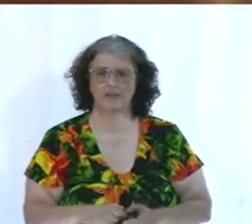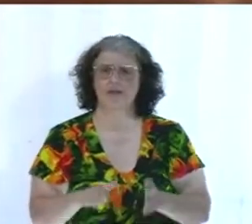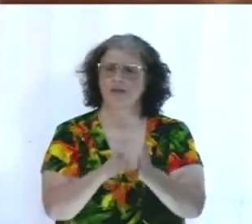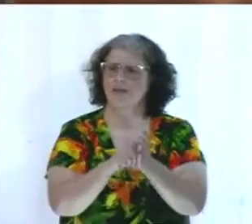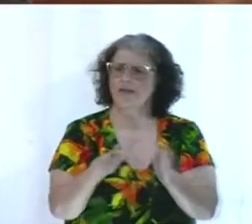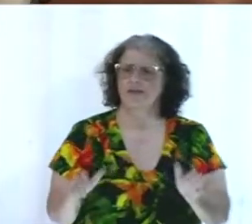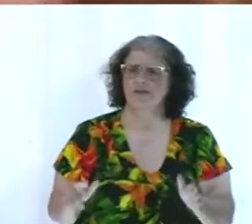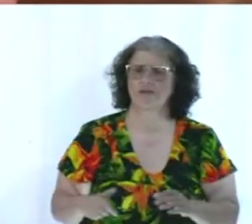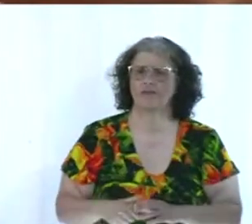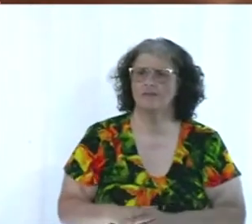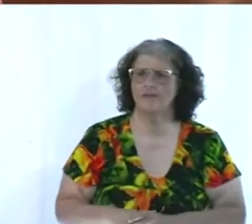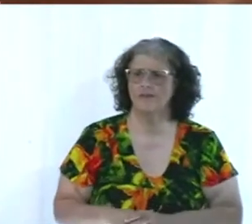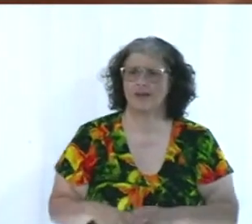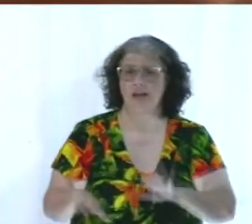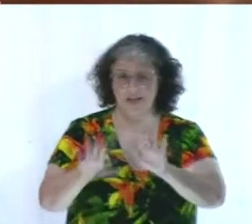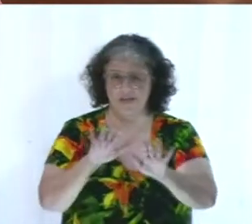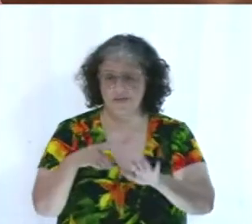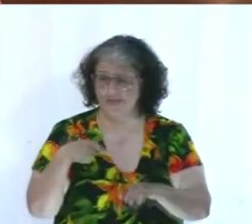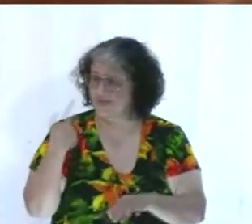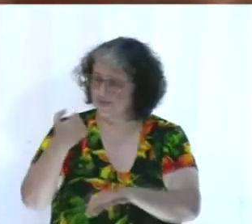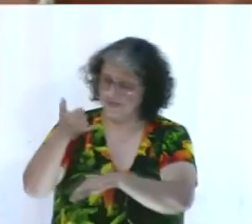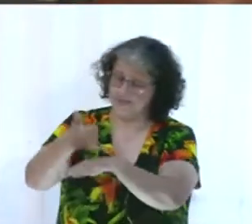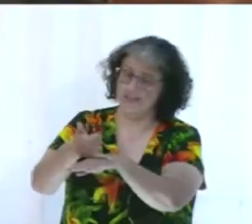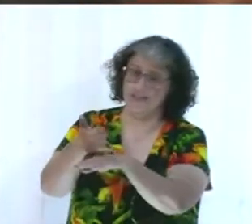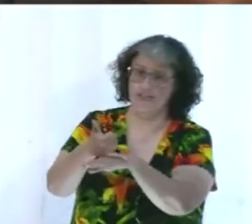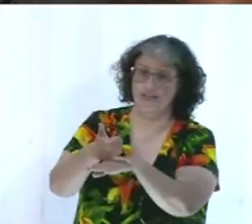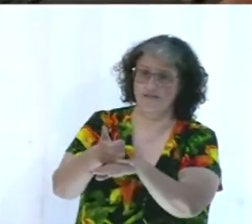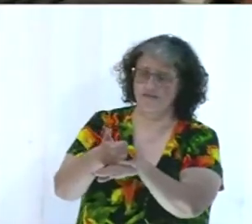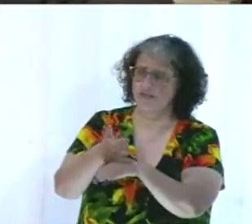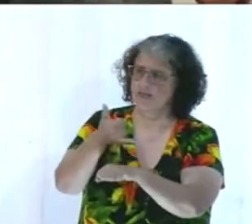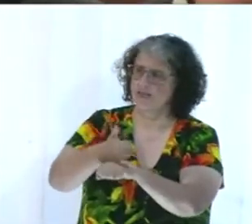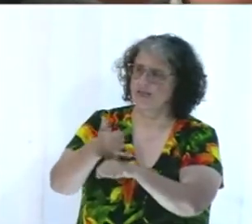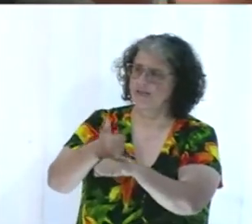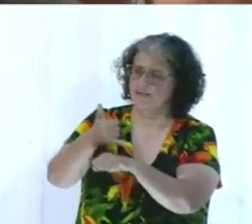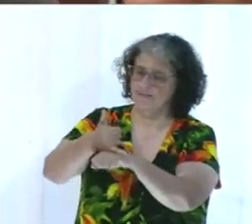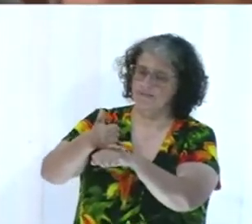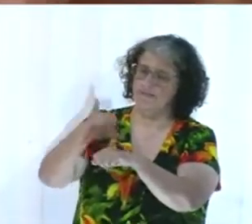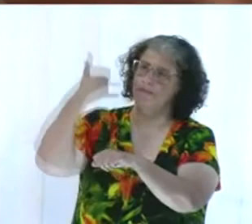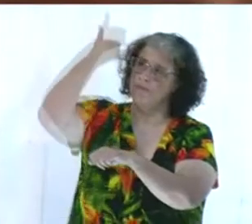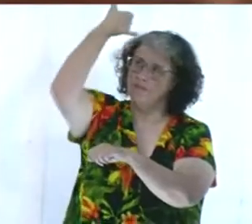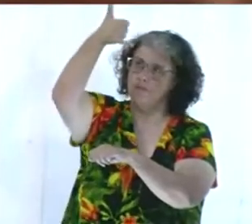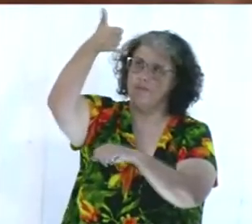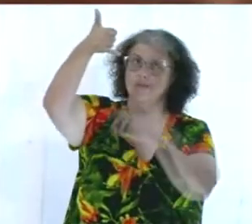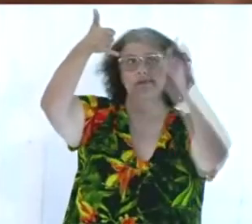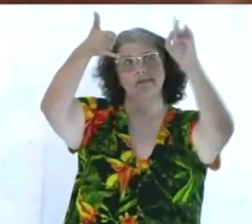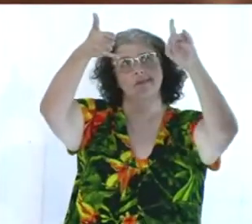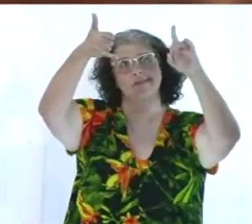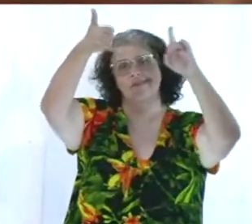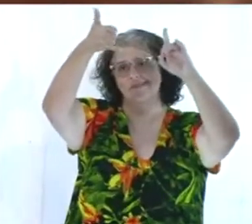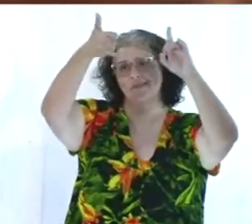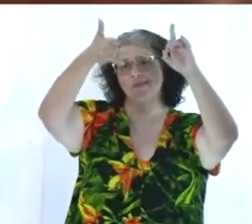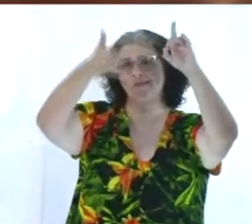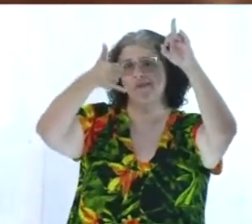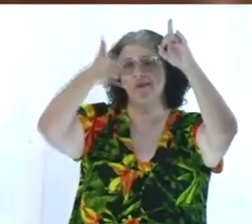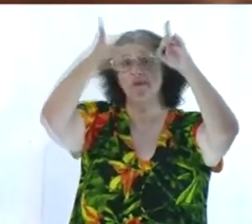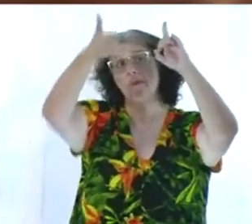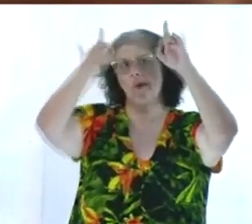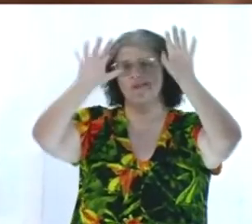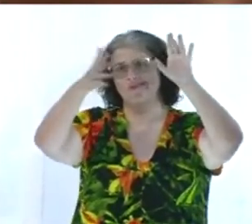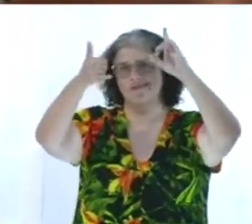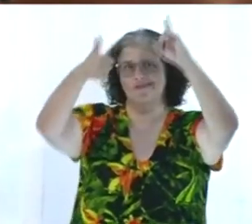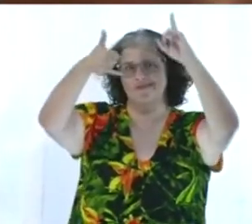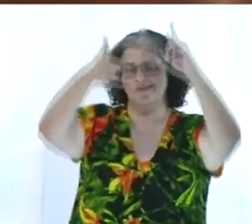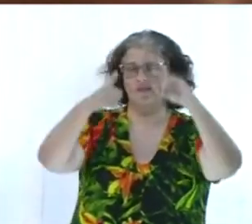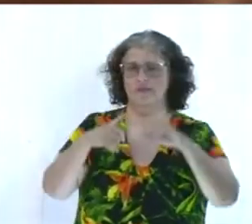fosse um semideus. Não bastasse os títulos, né? As pessoas não se bastam, chamar de pastor já é um